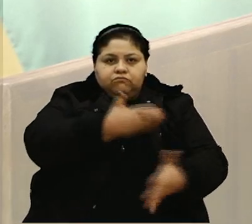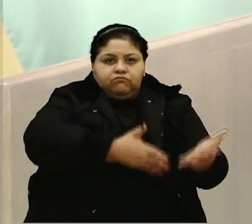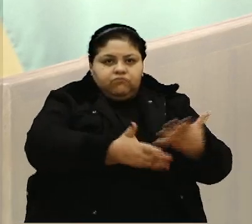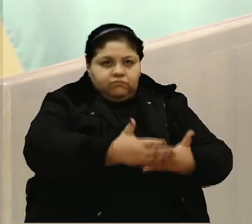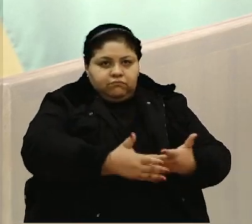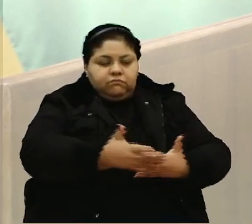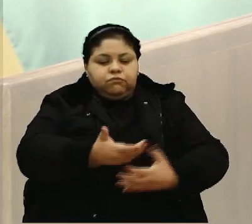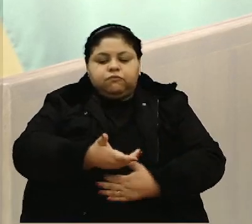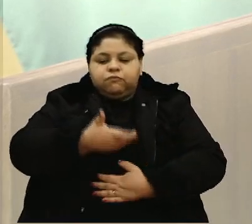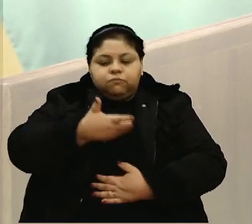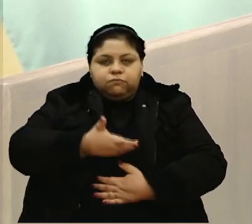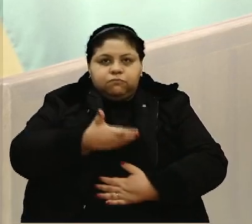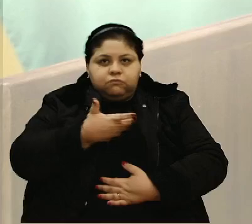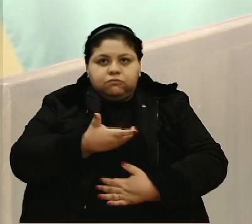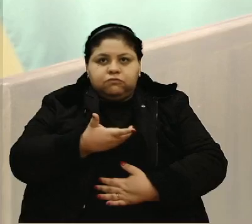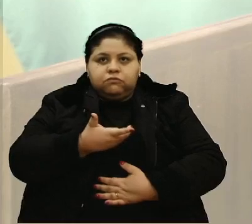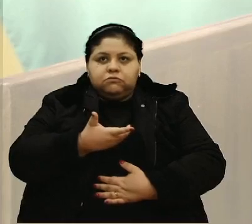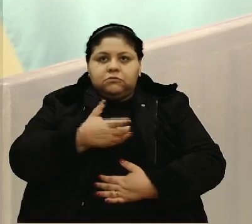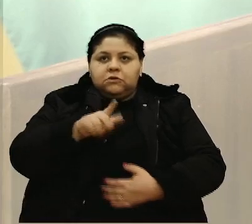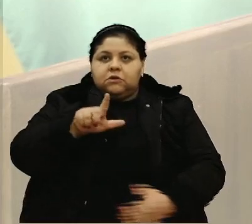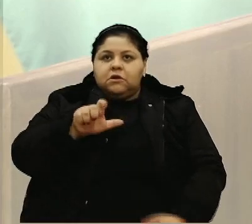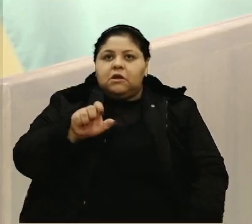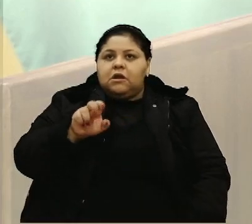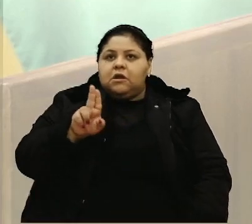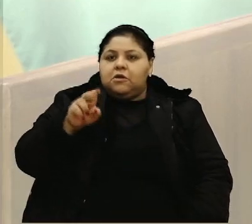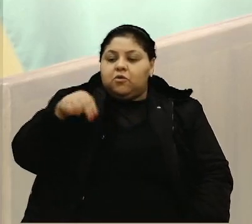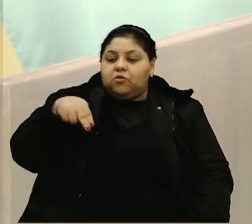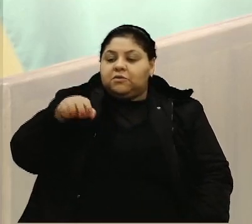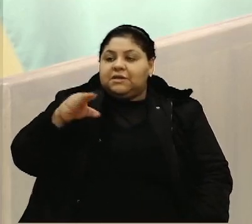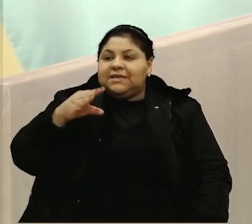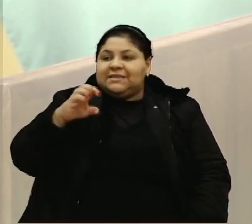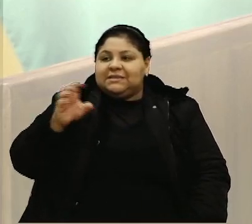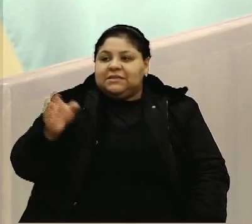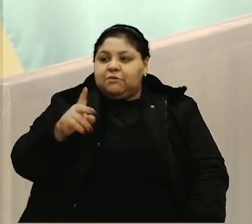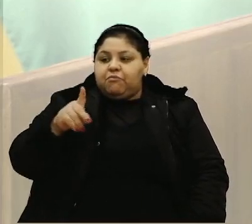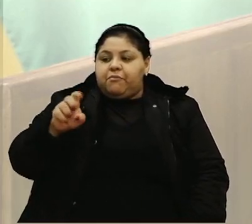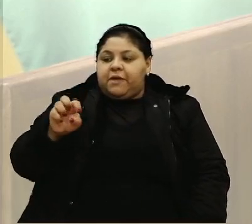Natal, a Leonice Pereira,